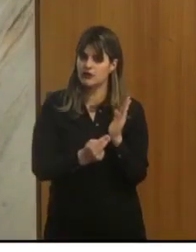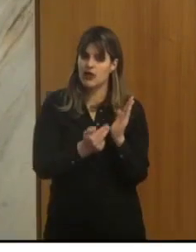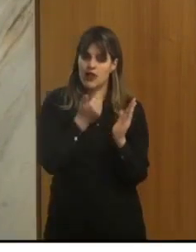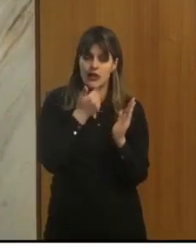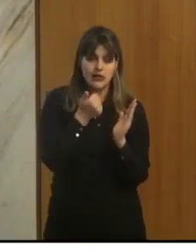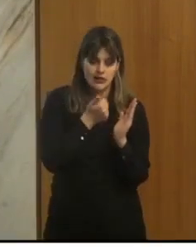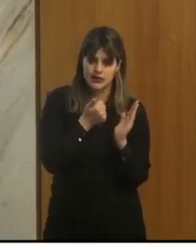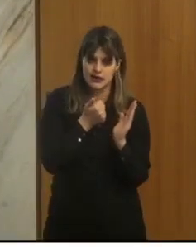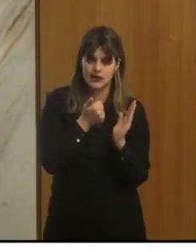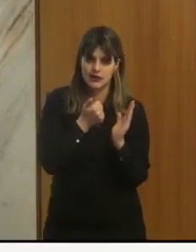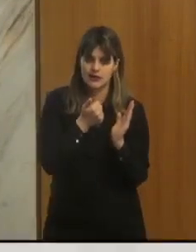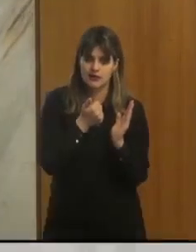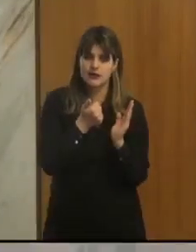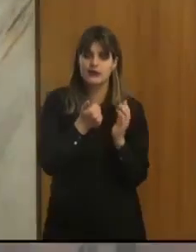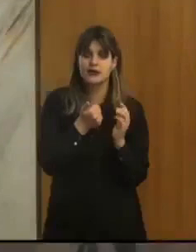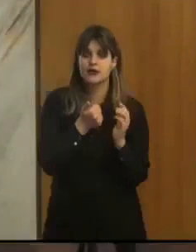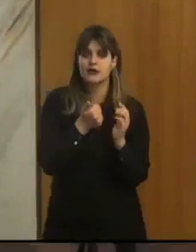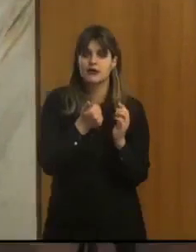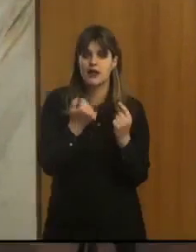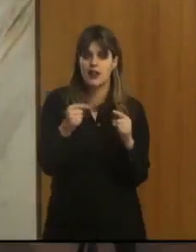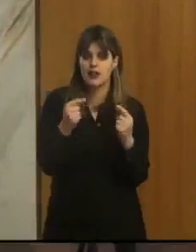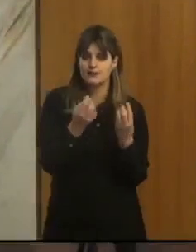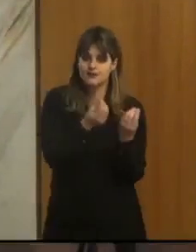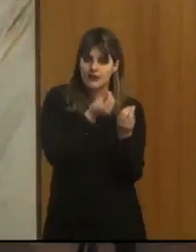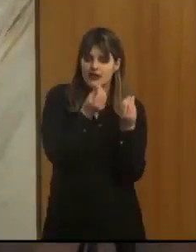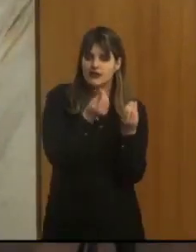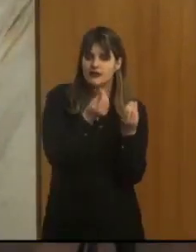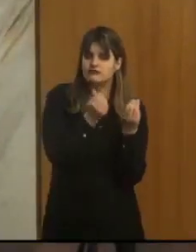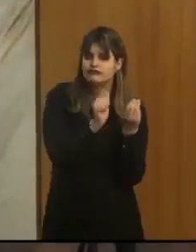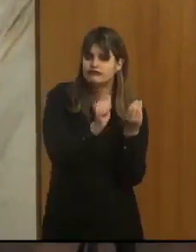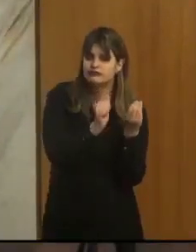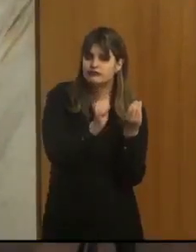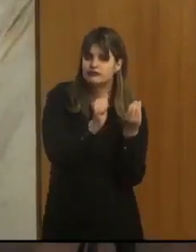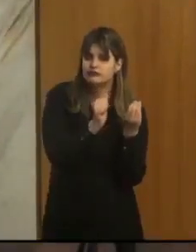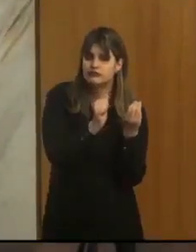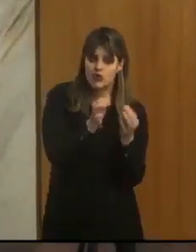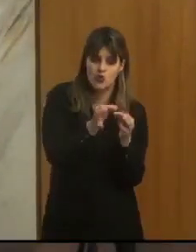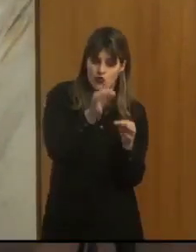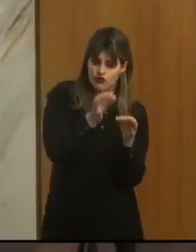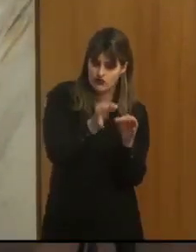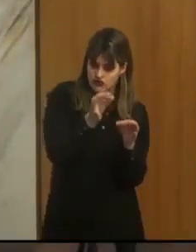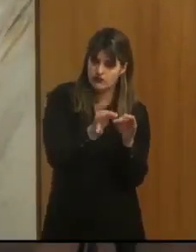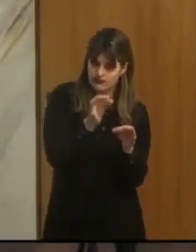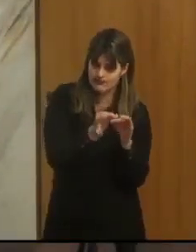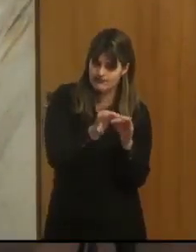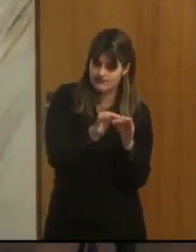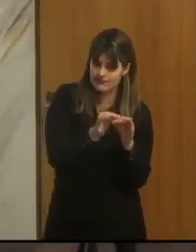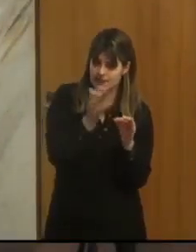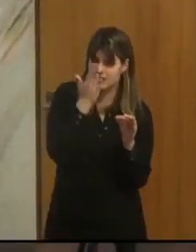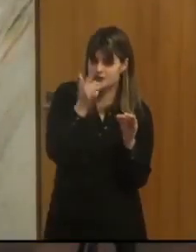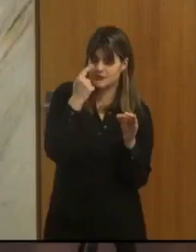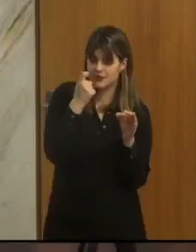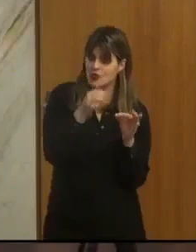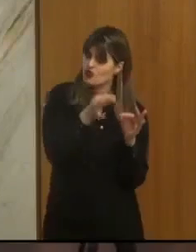linda, bonita, que tem na sua essência cachos de uvas, vocês se repararem, tem